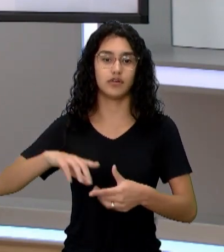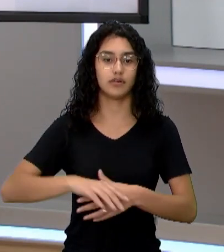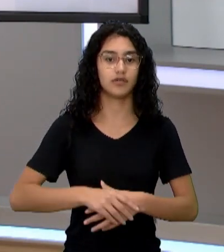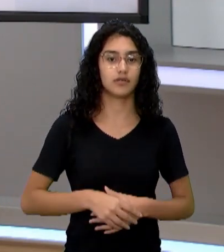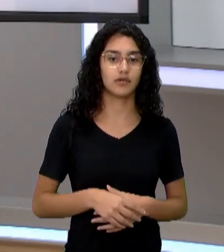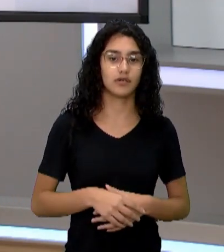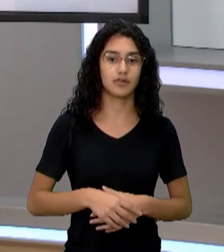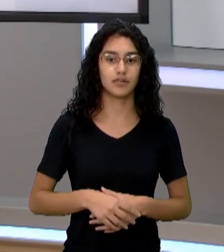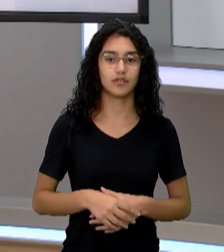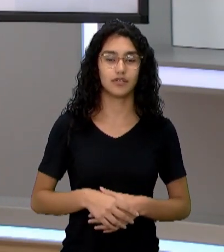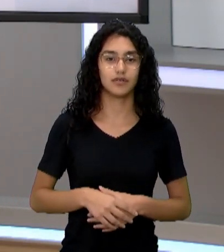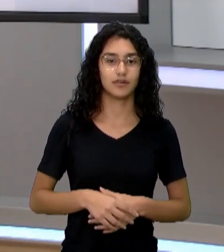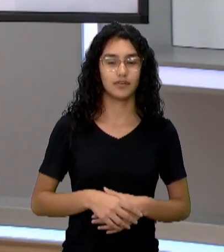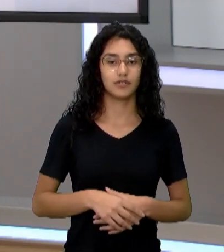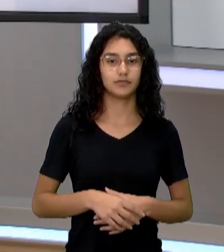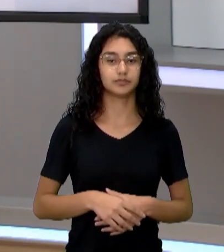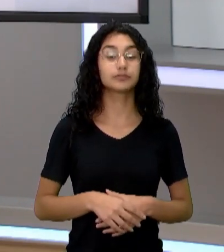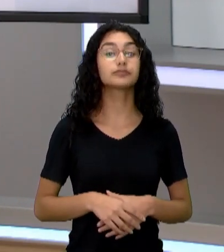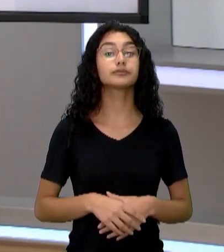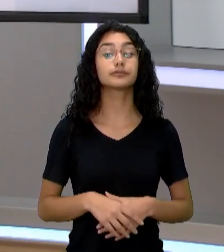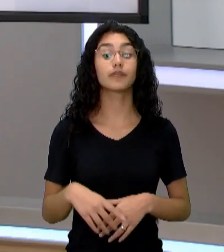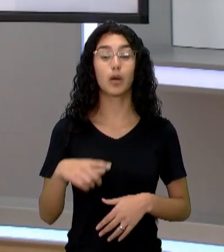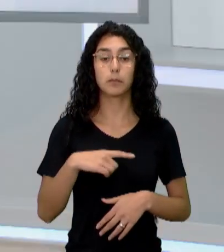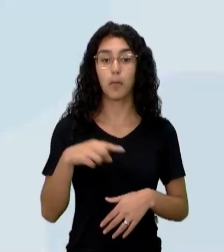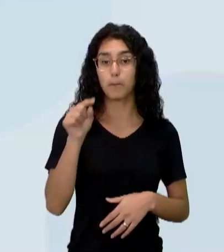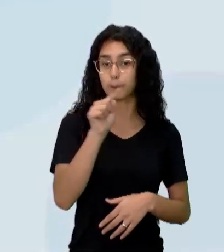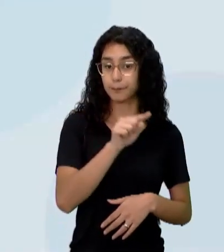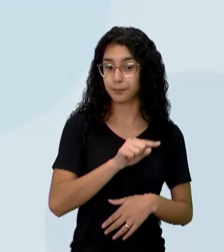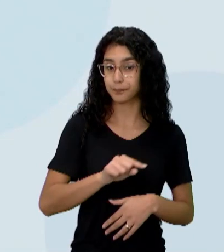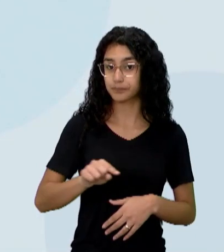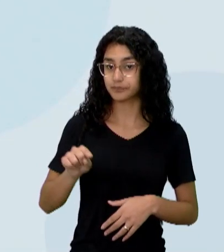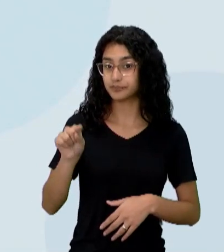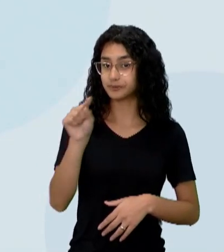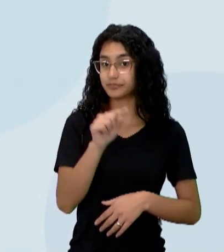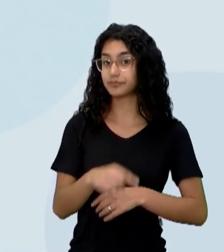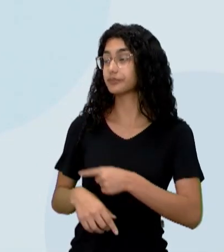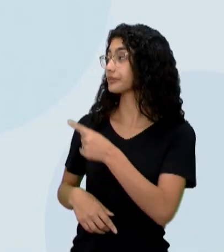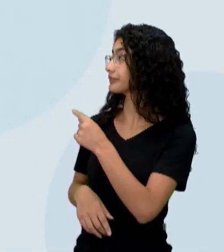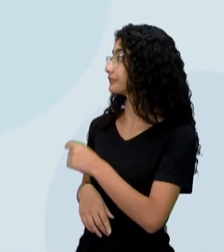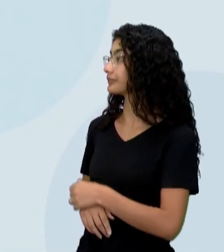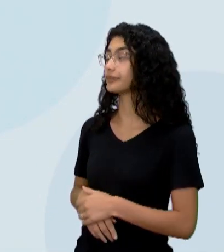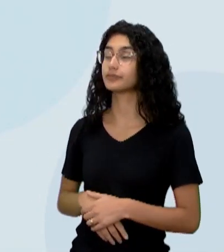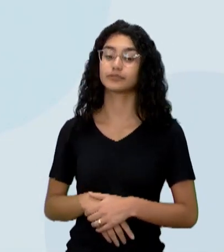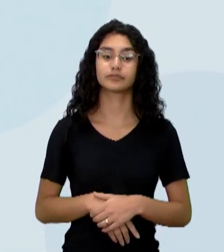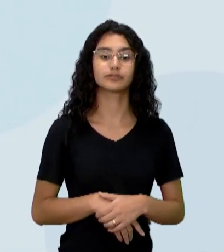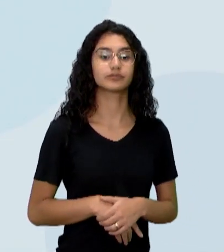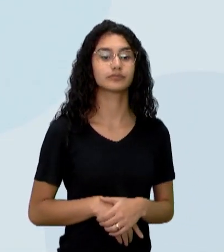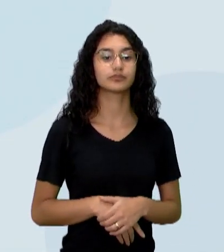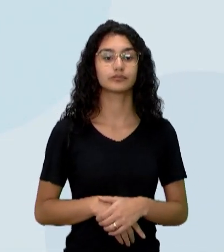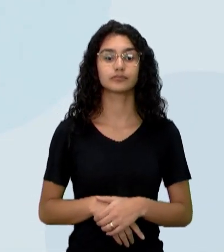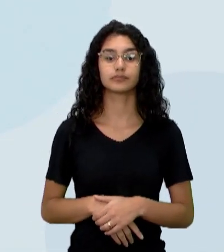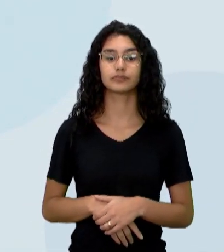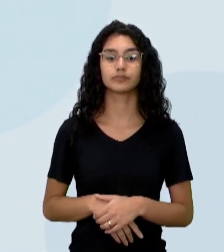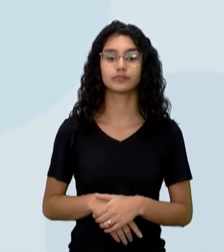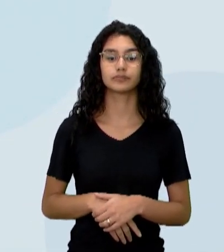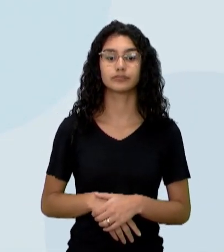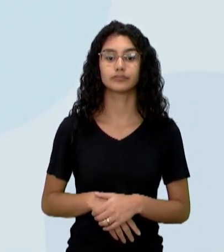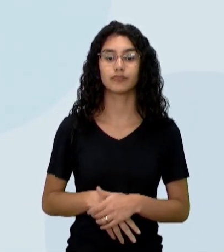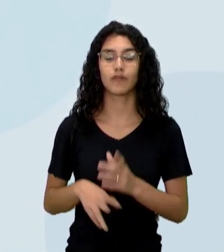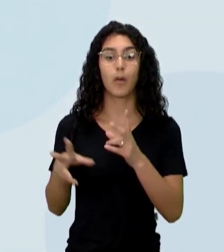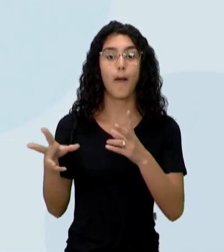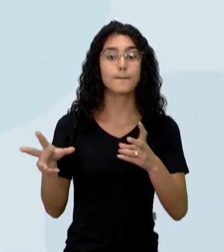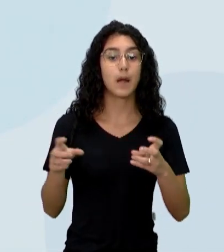que bonitinho o nosso desenho, ó. Nós temos um círculo aí, né? Vamos ler o nosso descritor? Reconhecer círculo